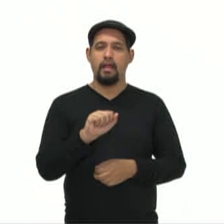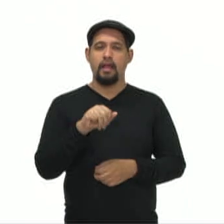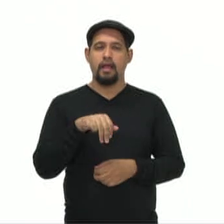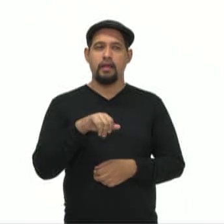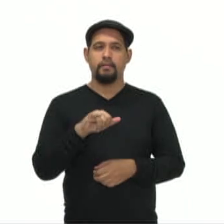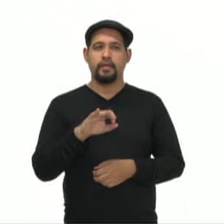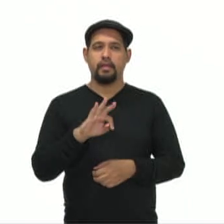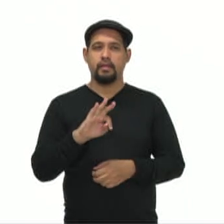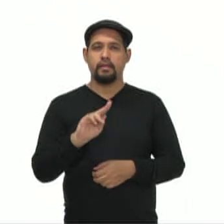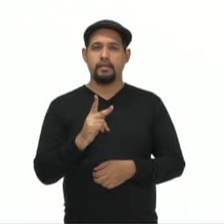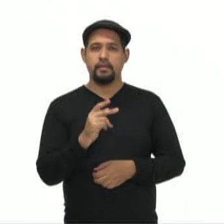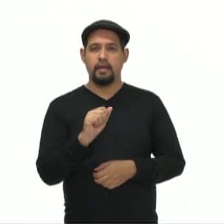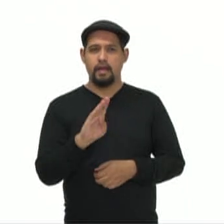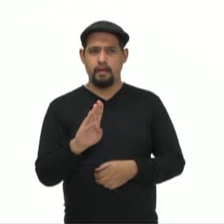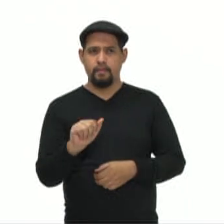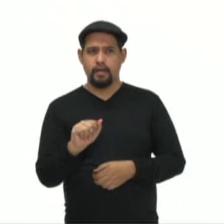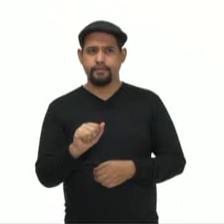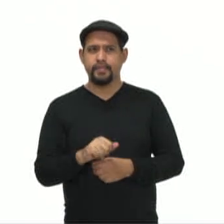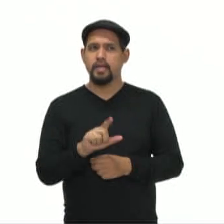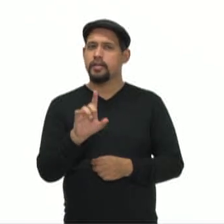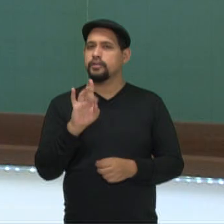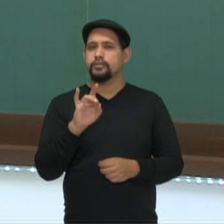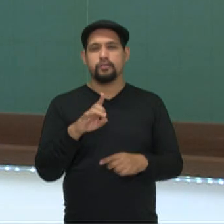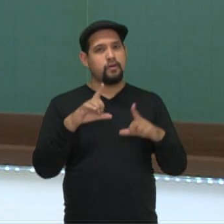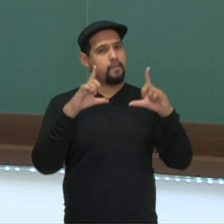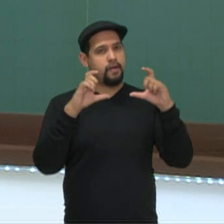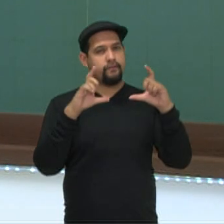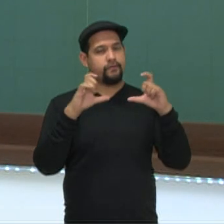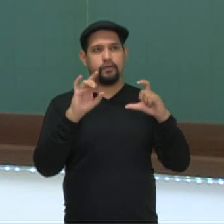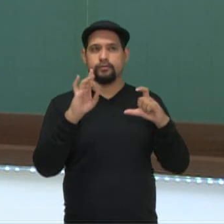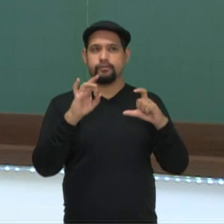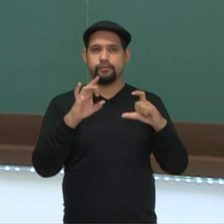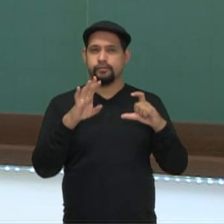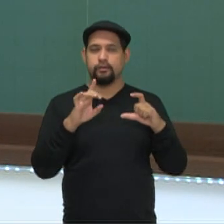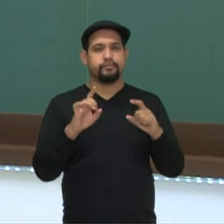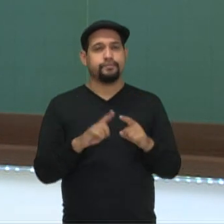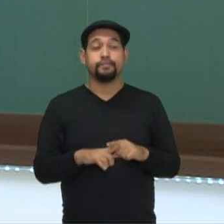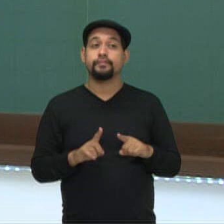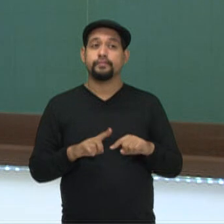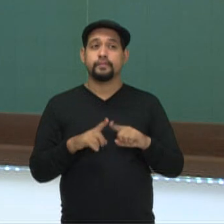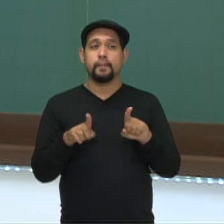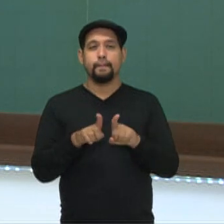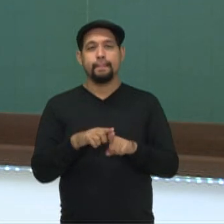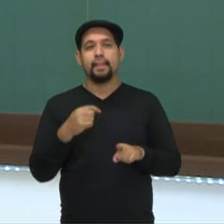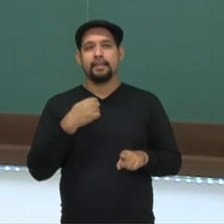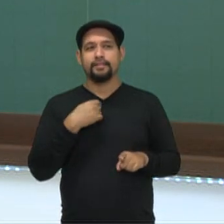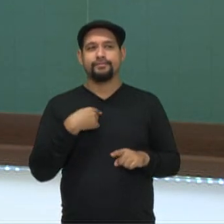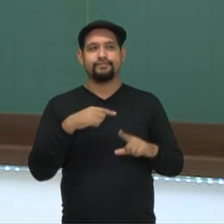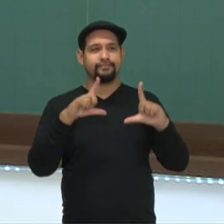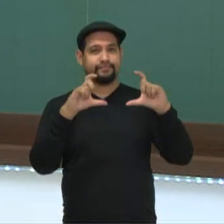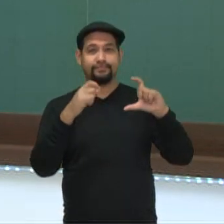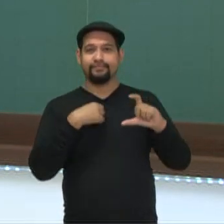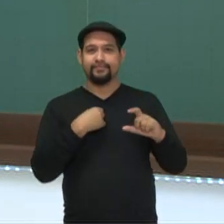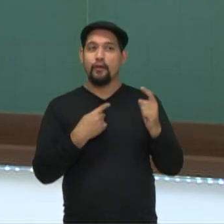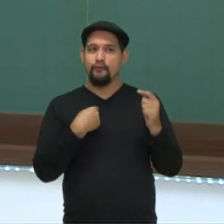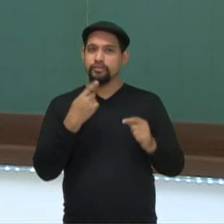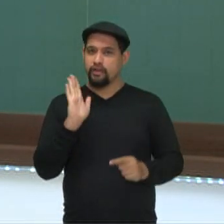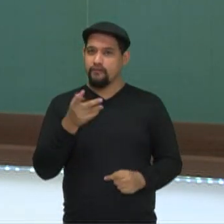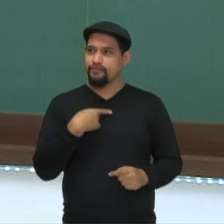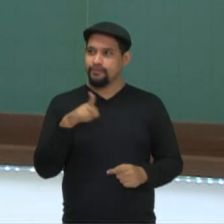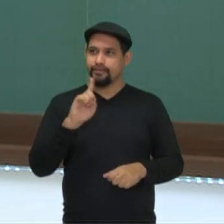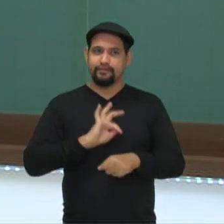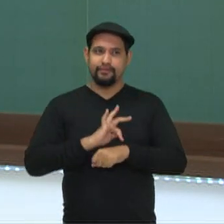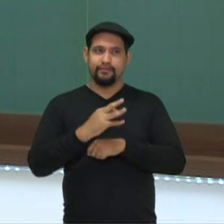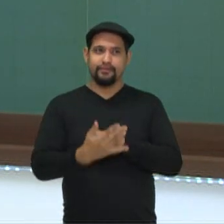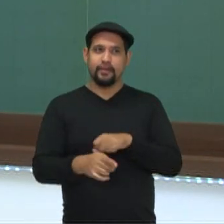na cidade de Foz do Iguaçu. Aqui é só uma foto do templo, e eu mesmo que tirei essa foto quando estive lá.